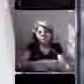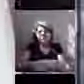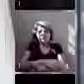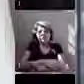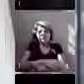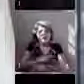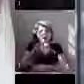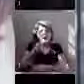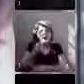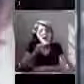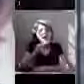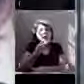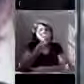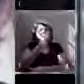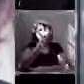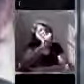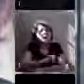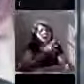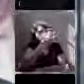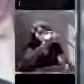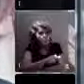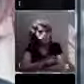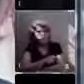O que Durão?